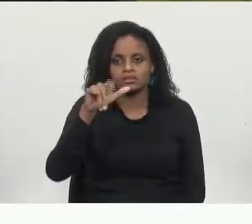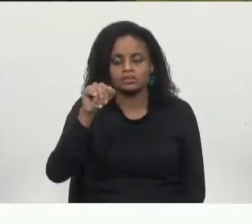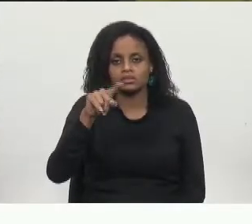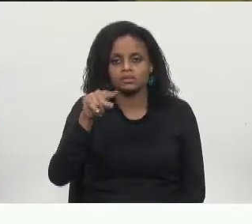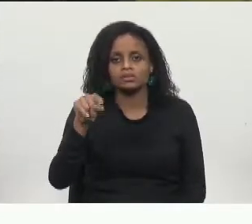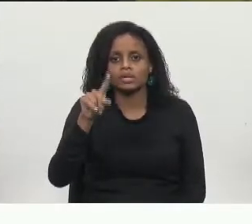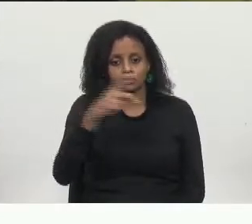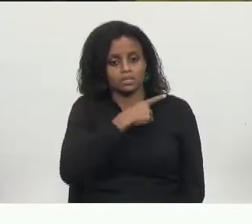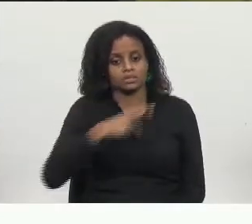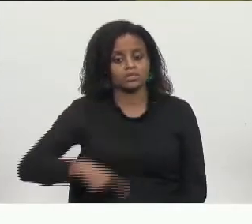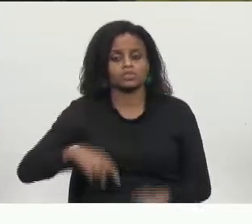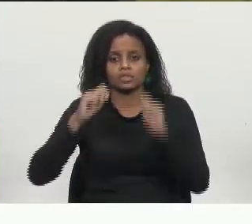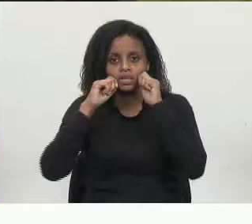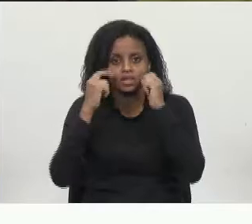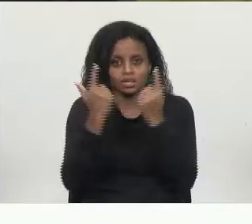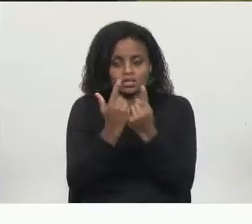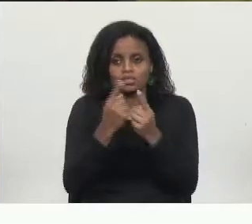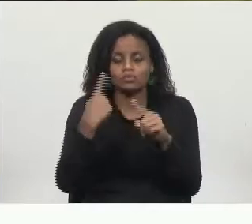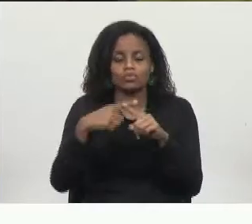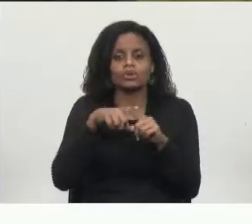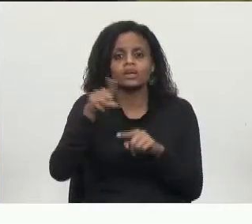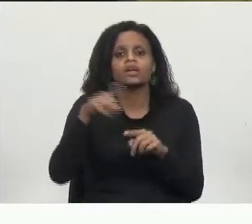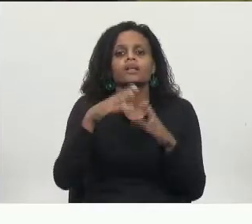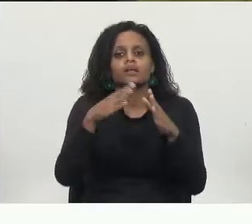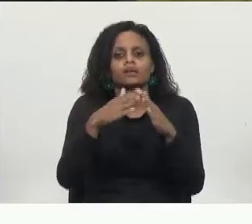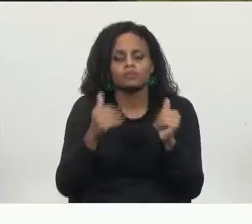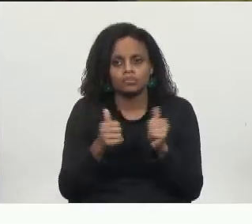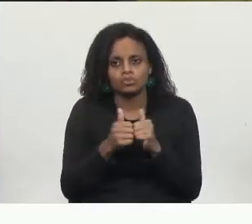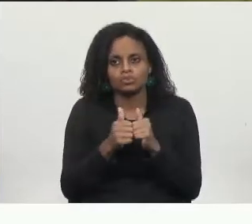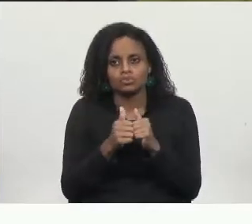porque ele que solicitou